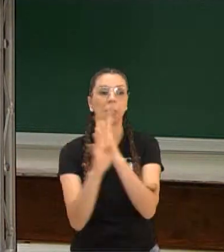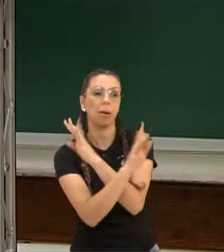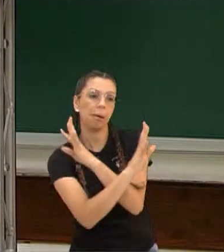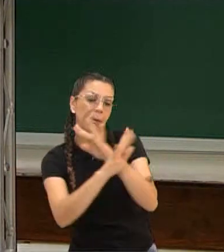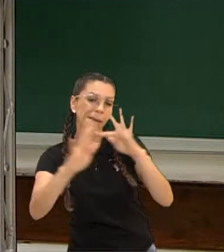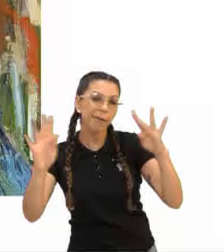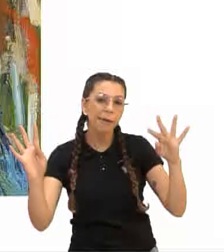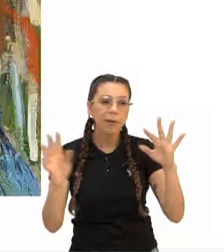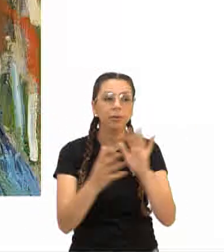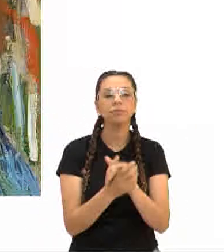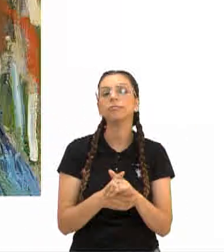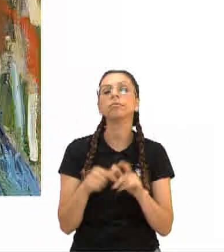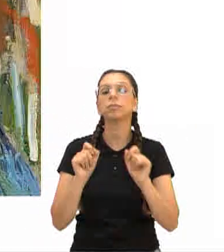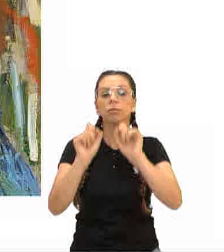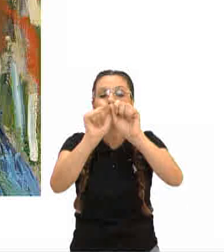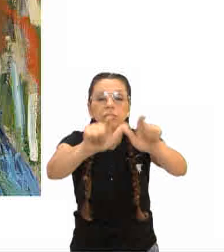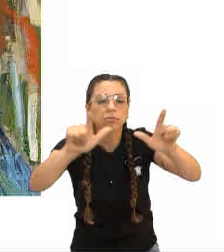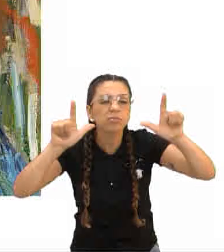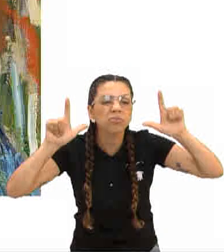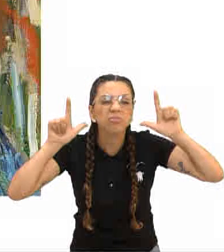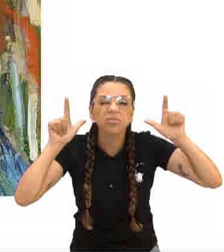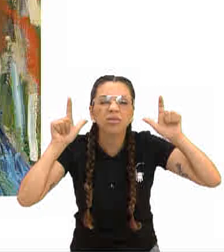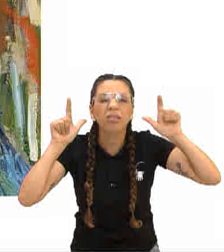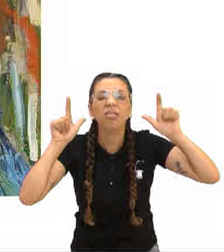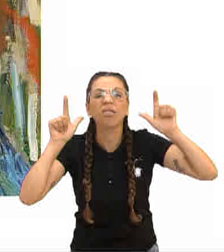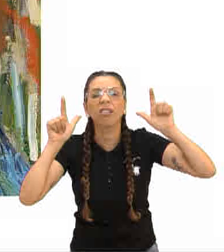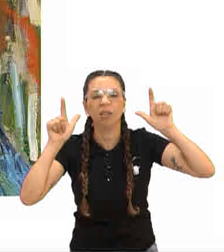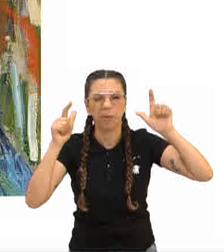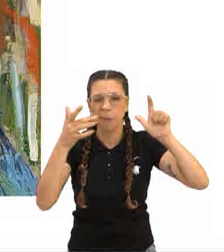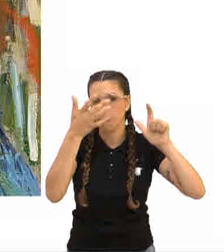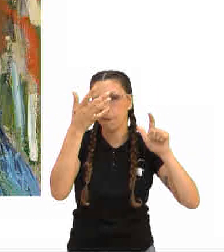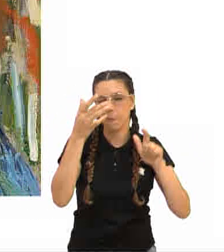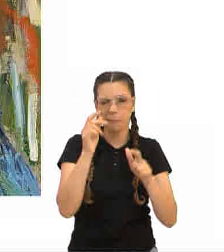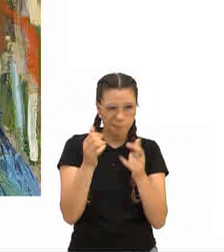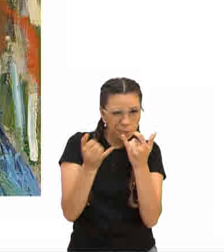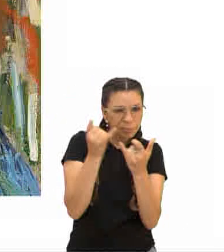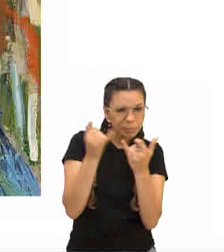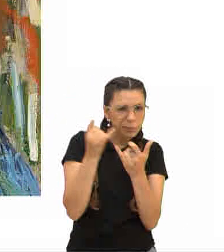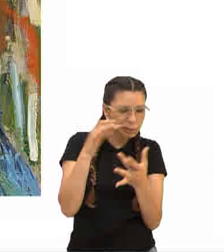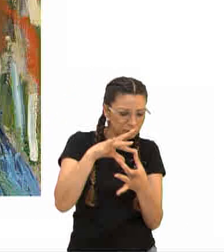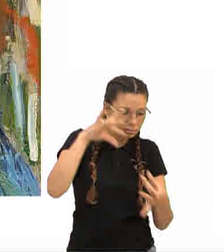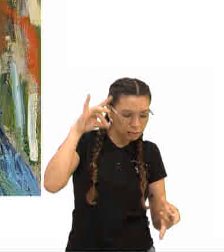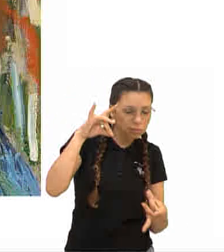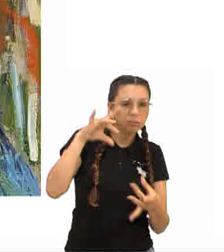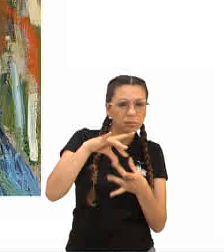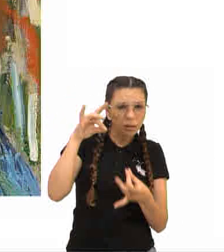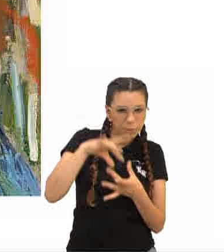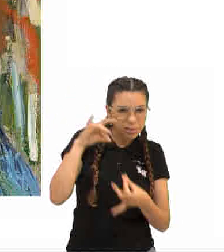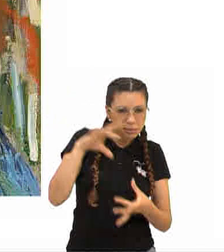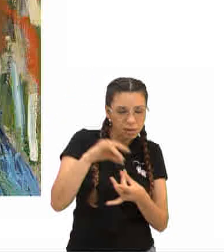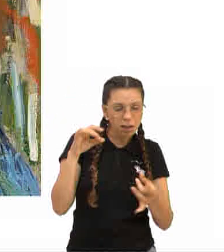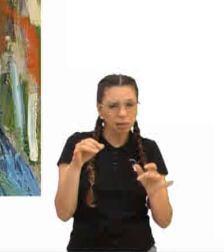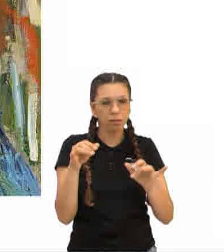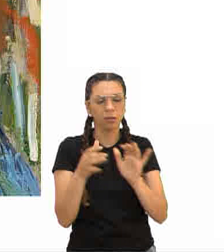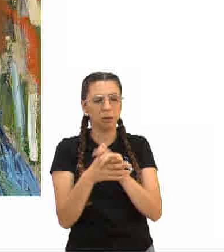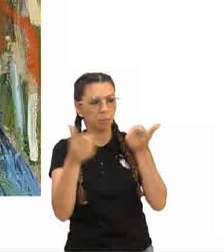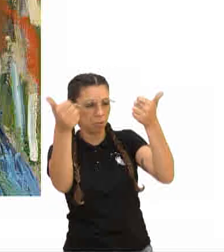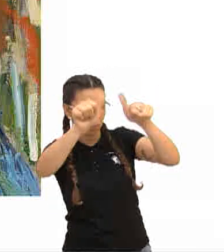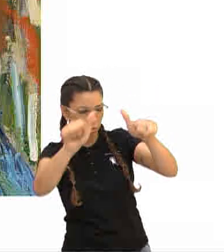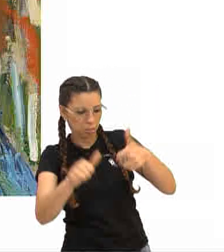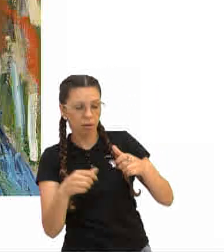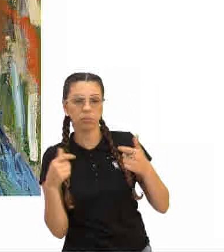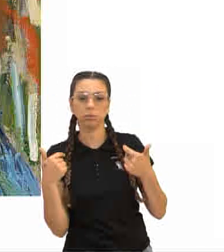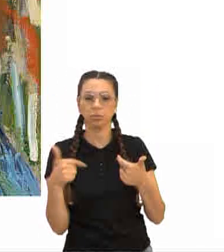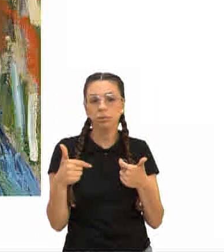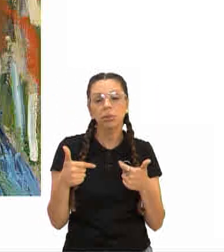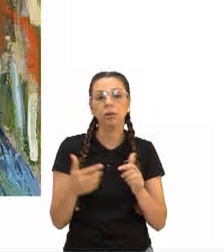o que parece? Parece uma pintura abstrata, não parece? É proposital, a gente não tem os contornos. Esse é o